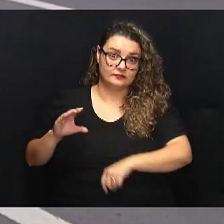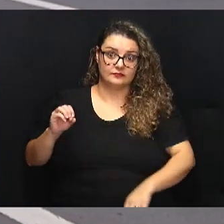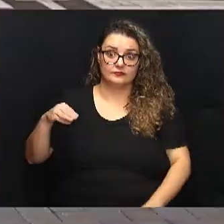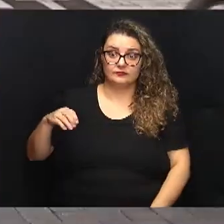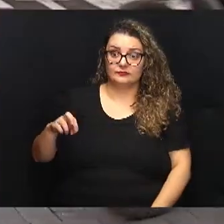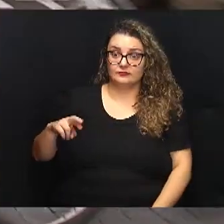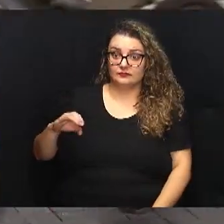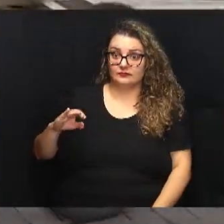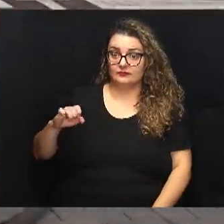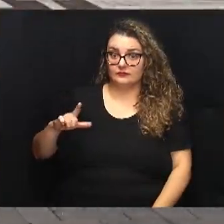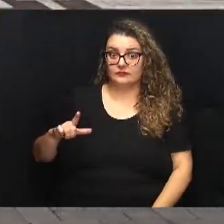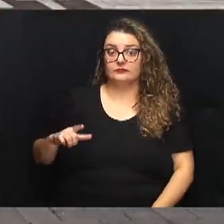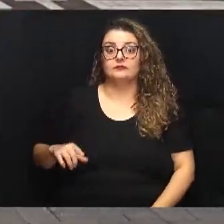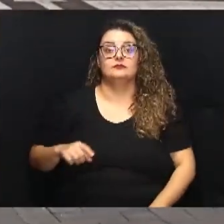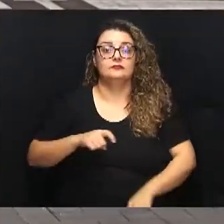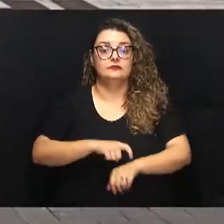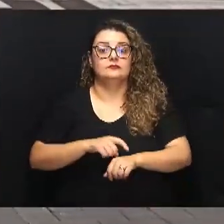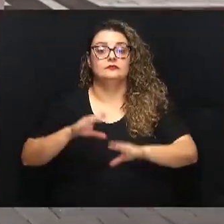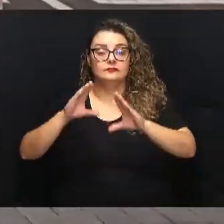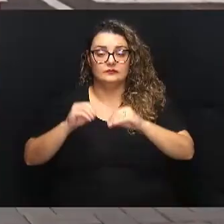noite. O decreto número